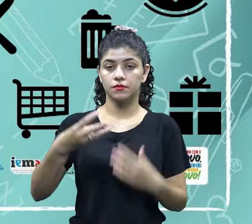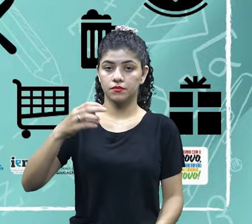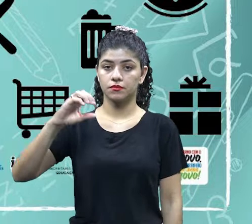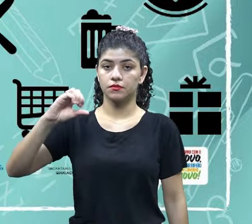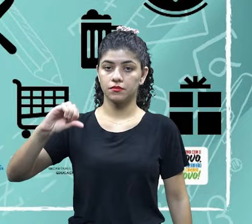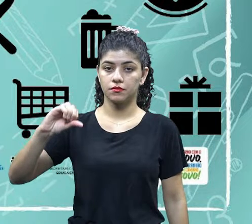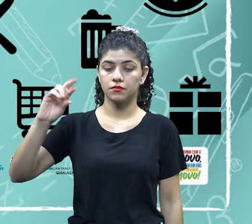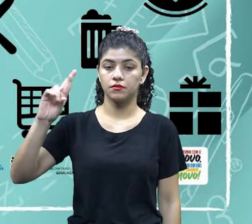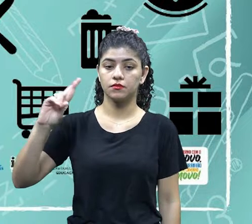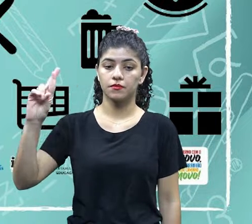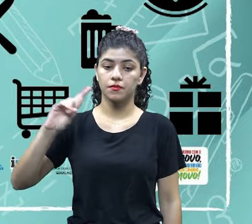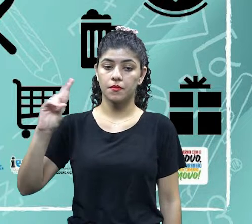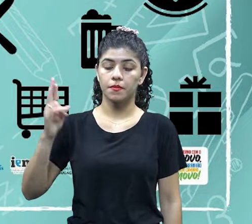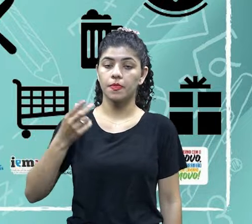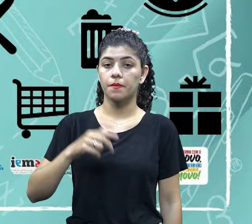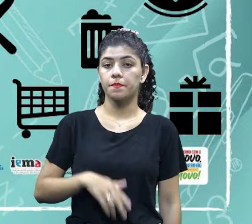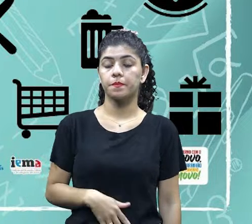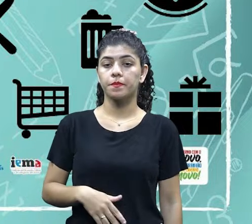R$ 39.